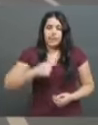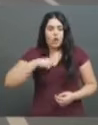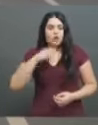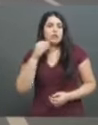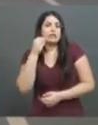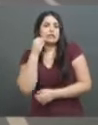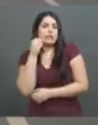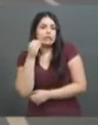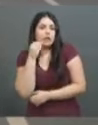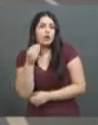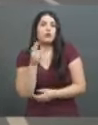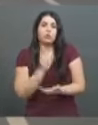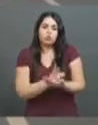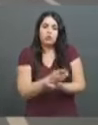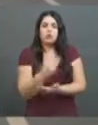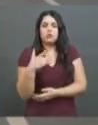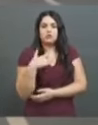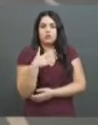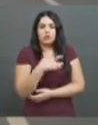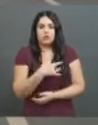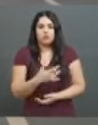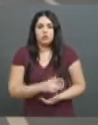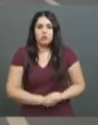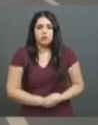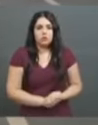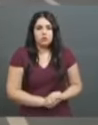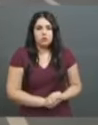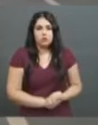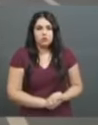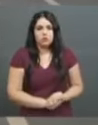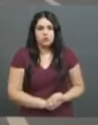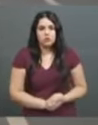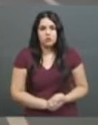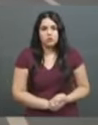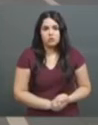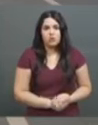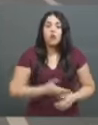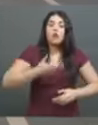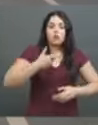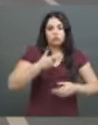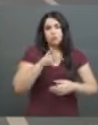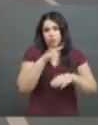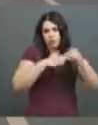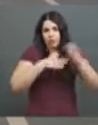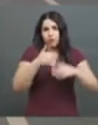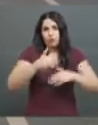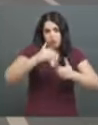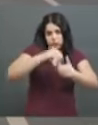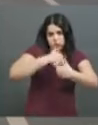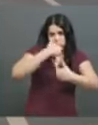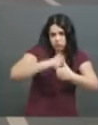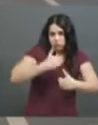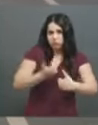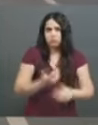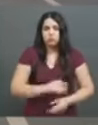manter a saúde da melhor maneira possível. Sempre com orientação de profissionais, né?